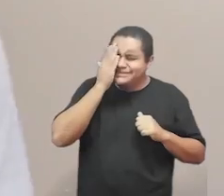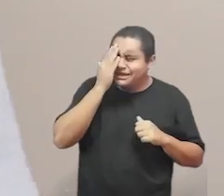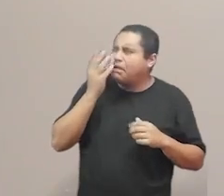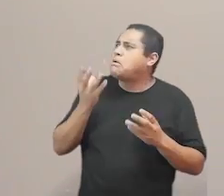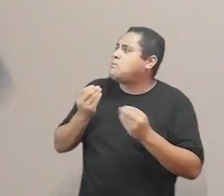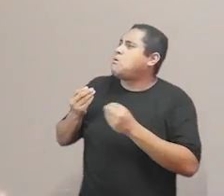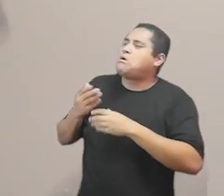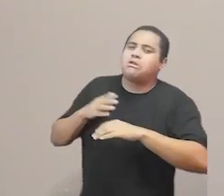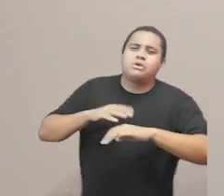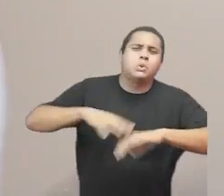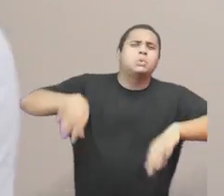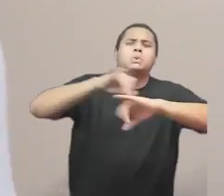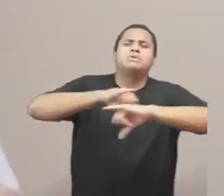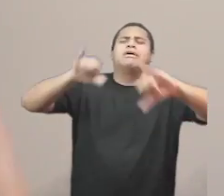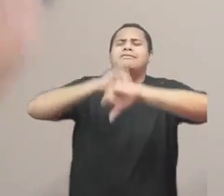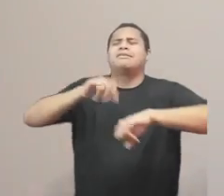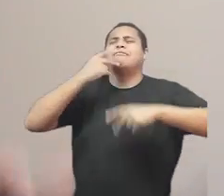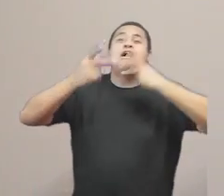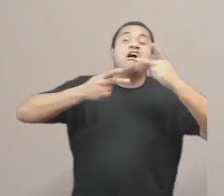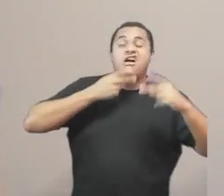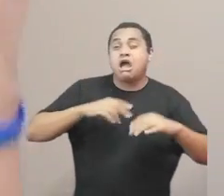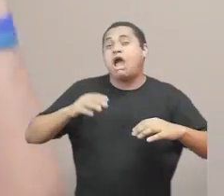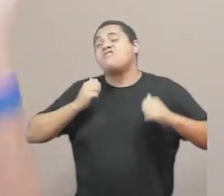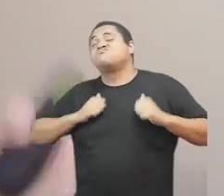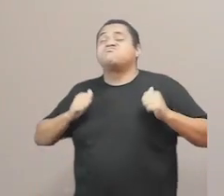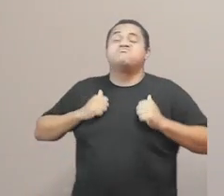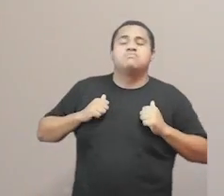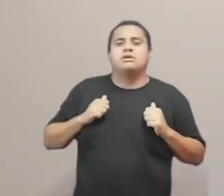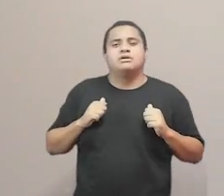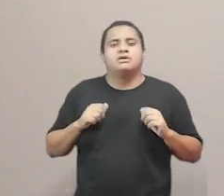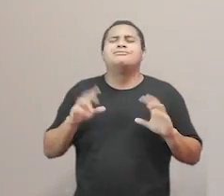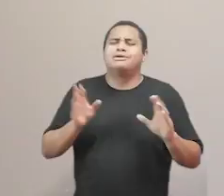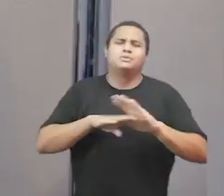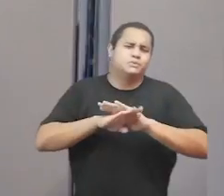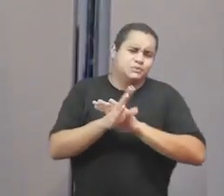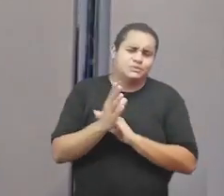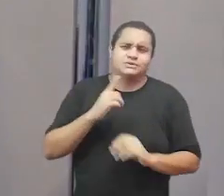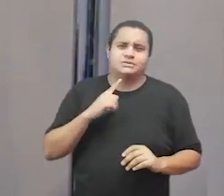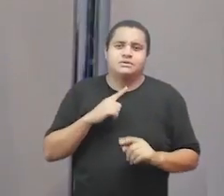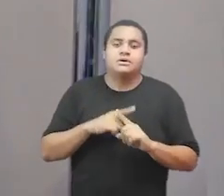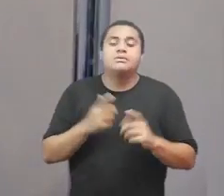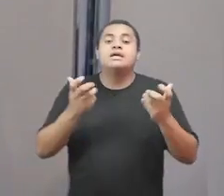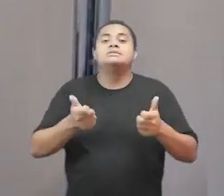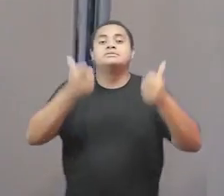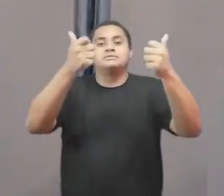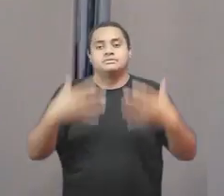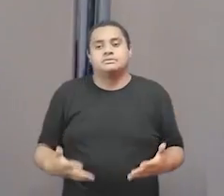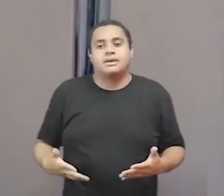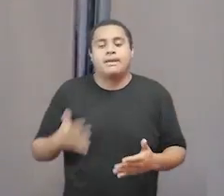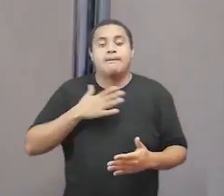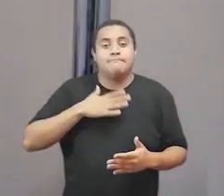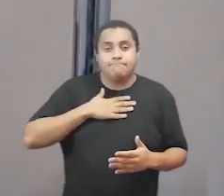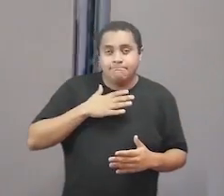né? Tudo, ai meu Deus, zona de conforto. Se fala-se muito, ai minha zona de conforto. Tá muito na modinha. Eu queria trazer aqui